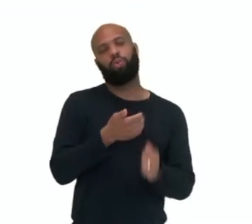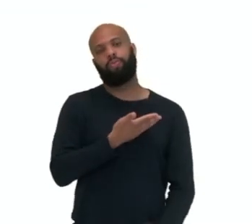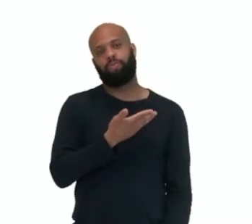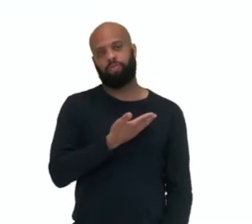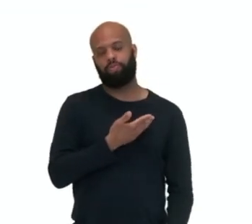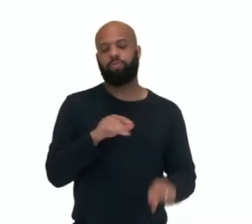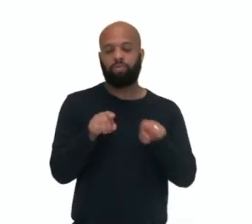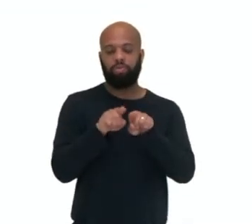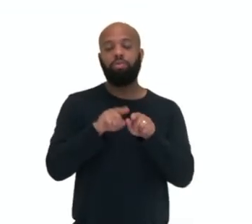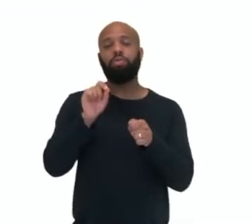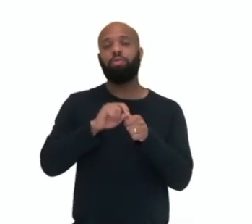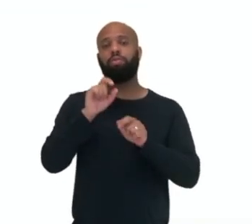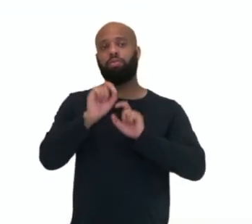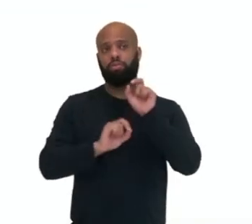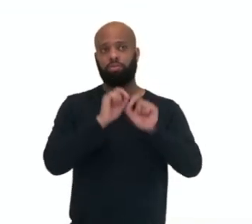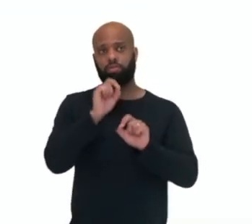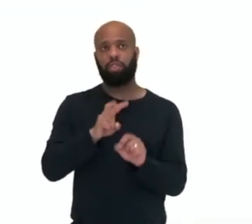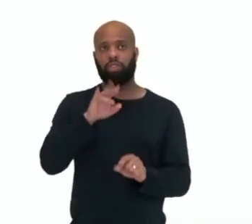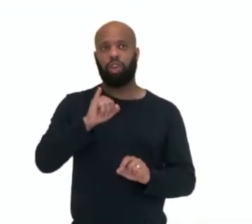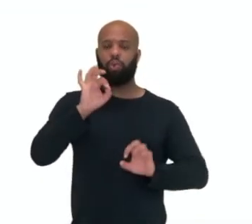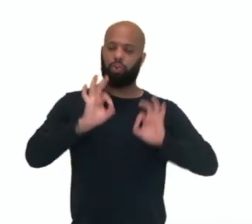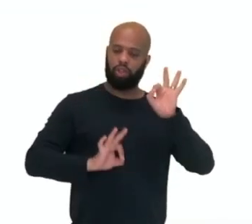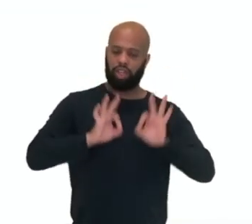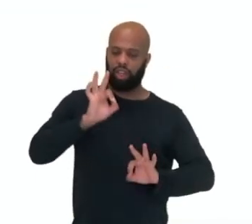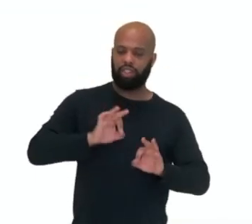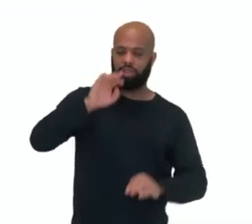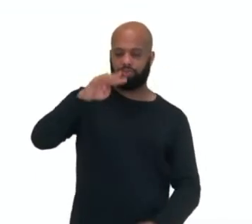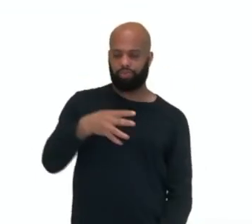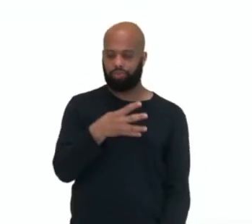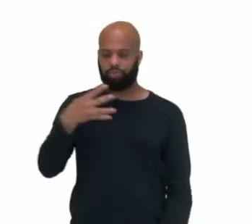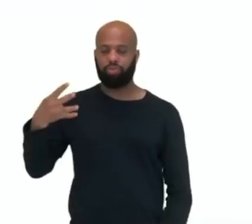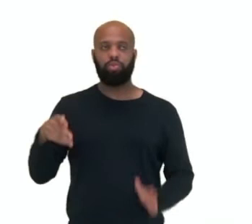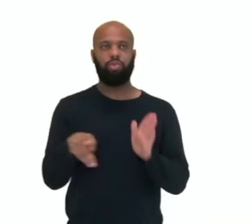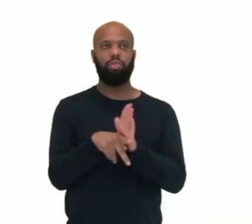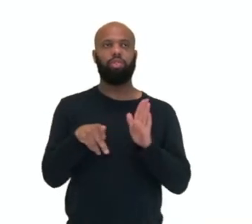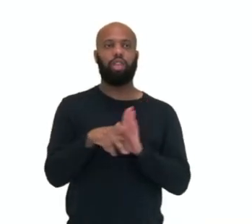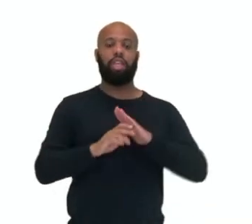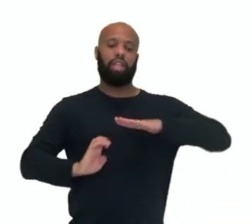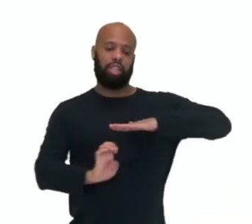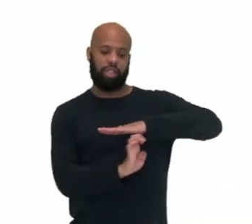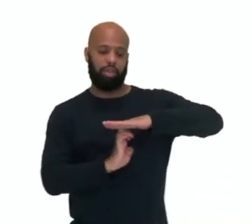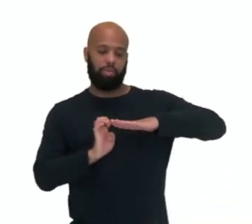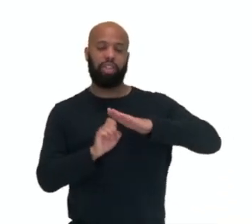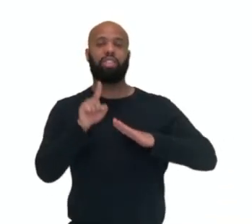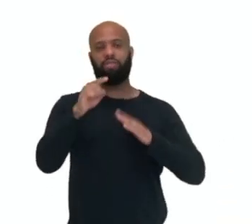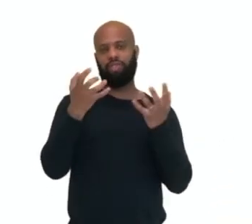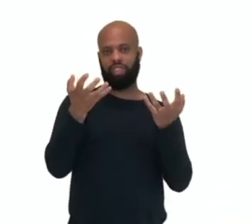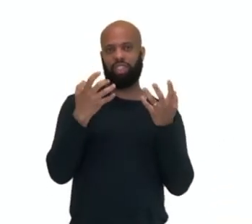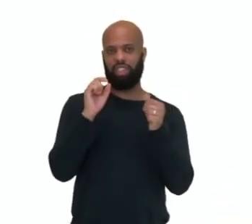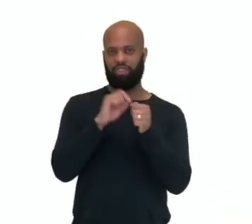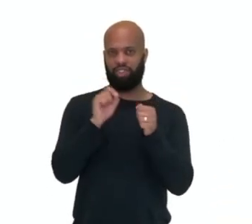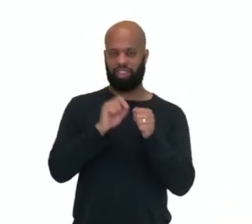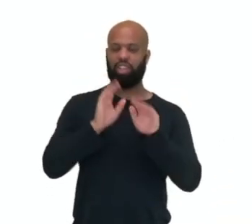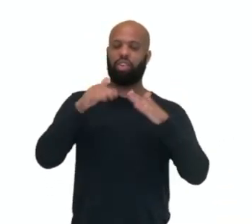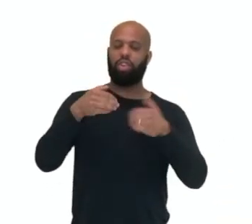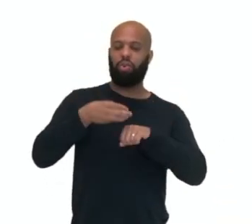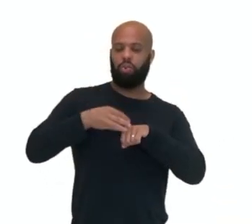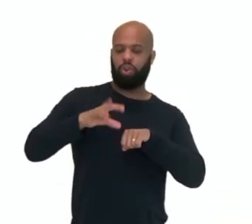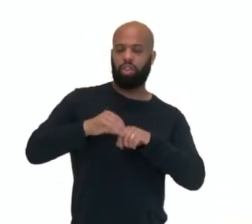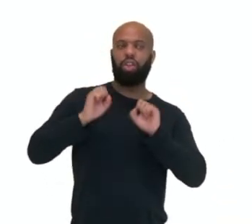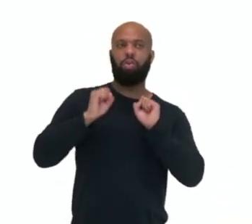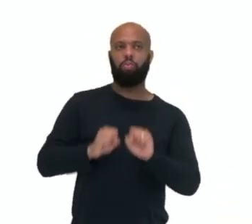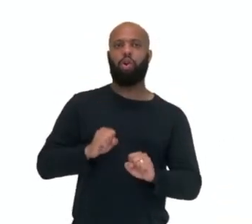colegas. Você vai montar uma planilha do empreendimento que vocês gostariam de fazer. A sugestão pode